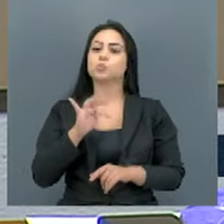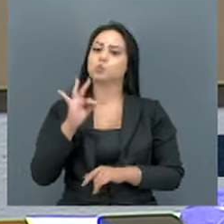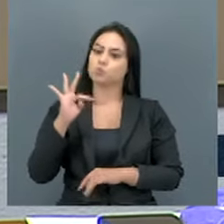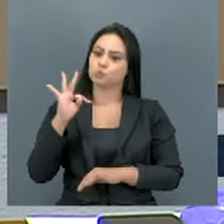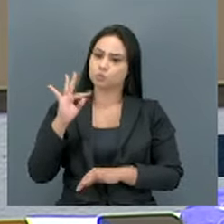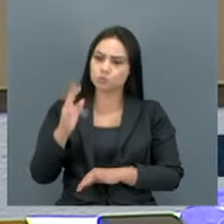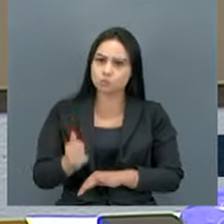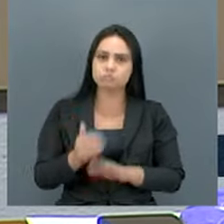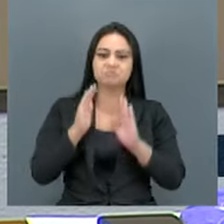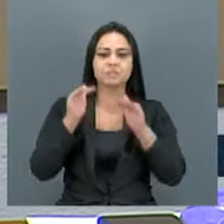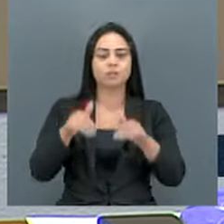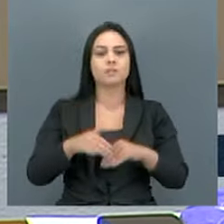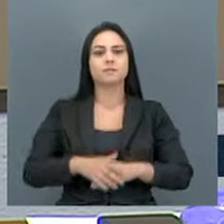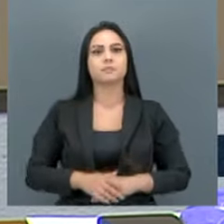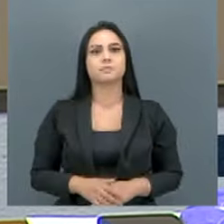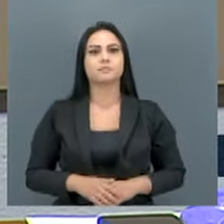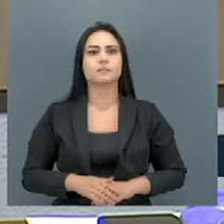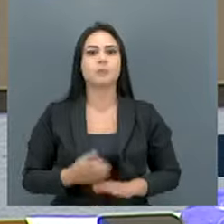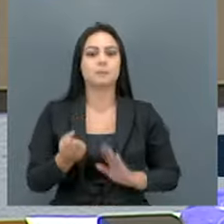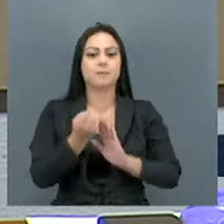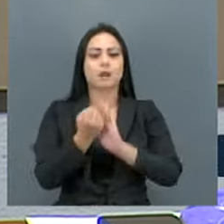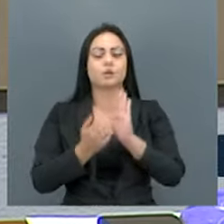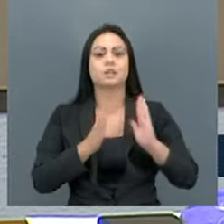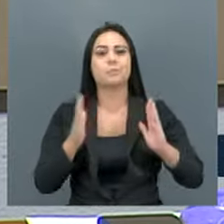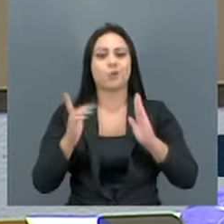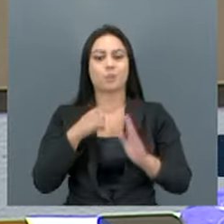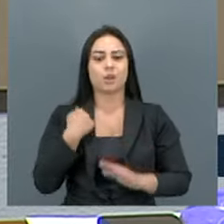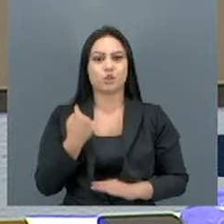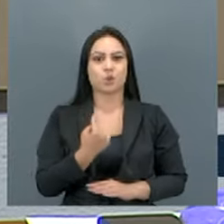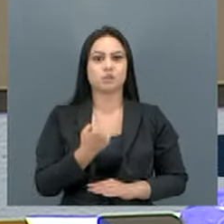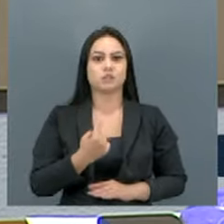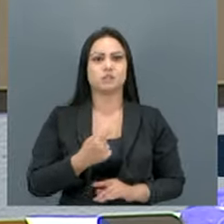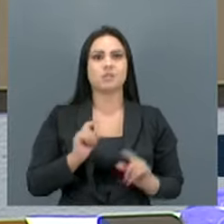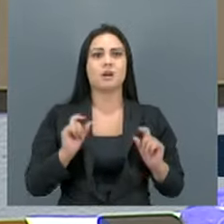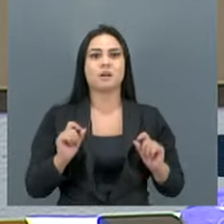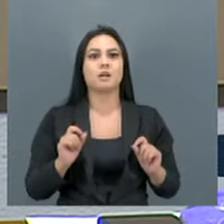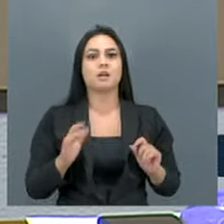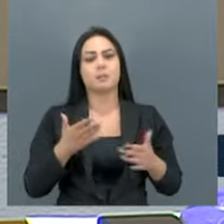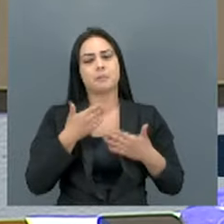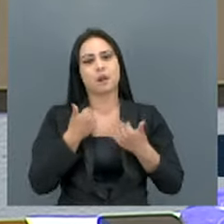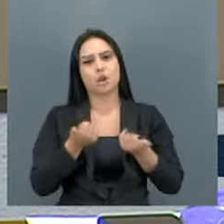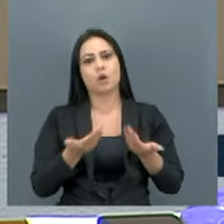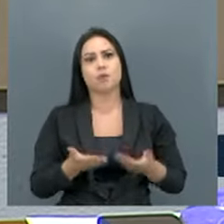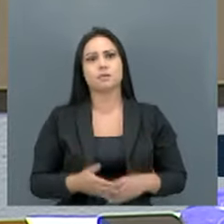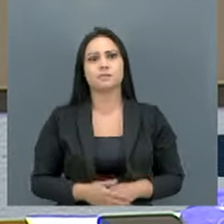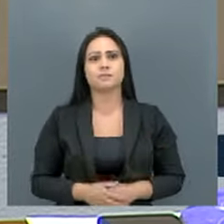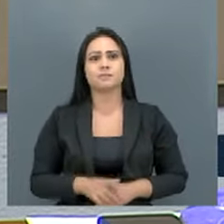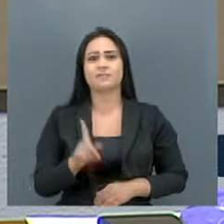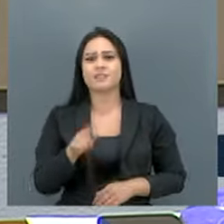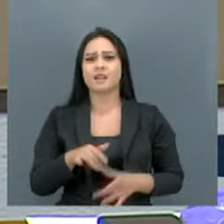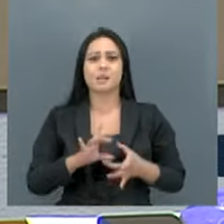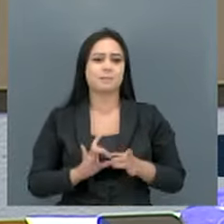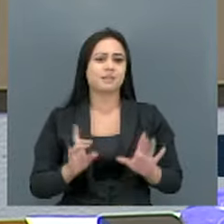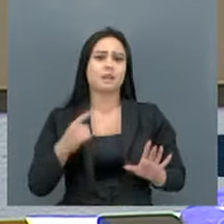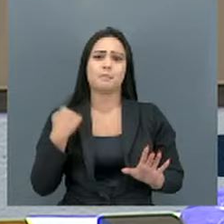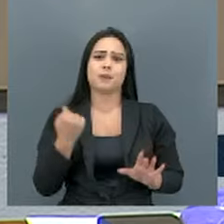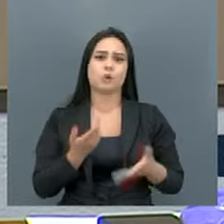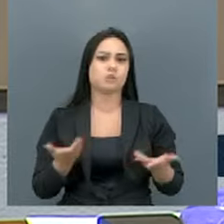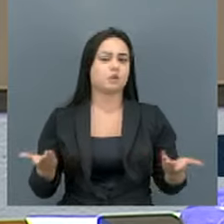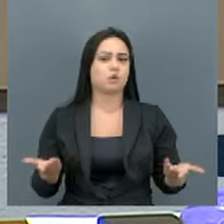favorável. Marcos temporal, para nós, é melhor. É liberdade para nós